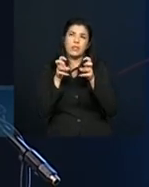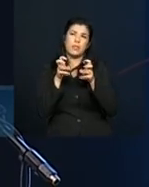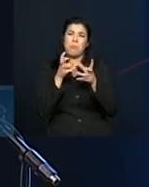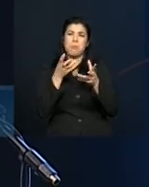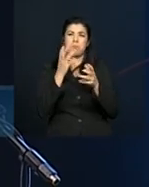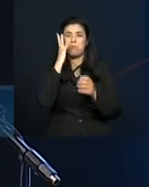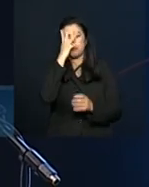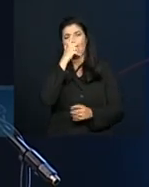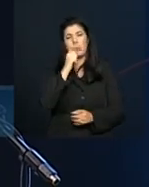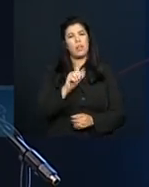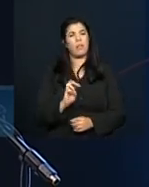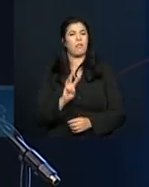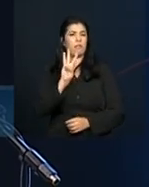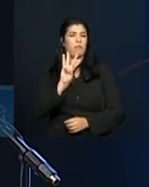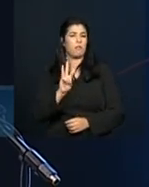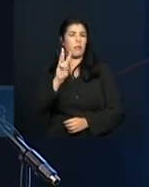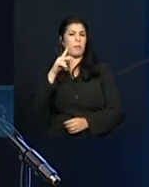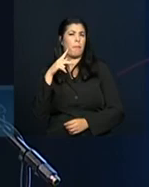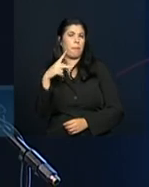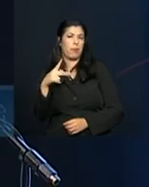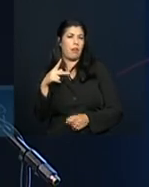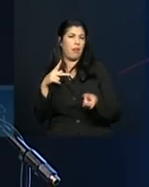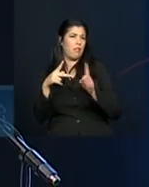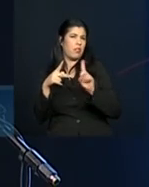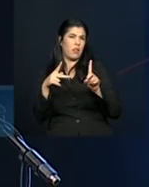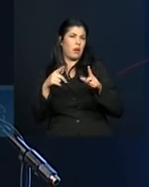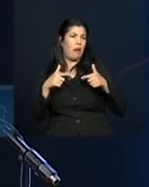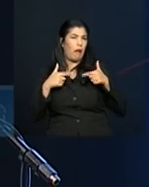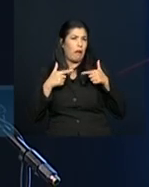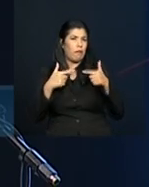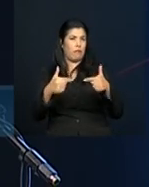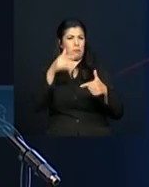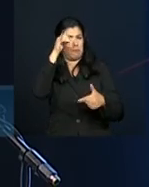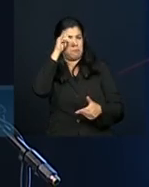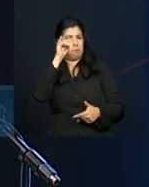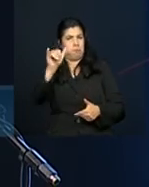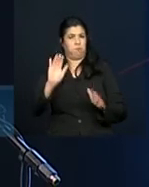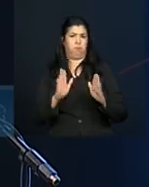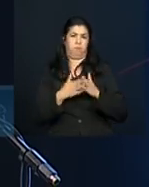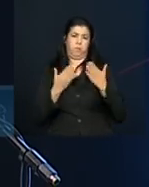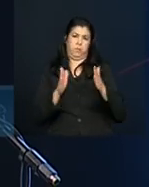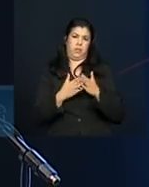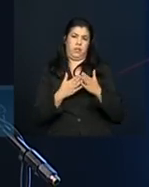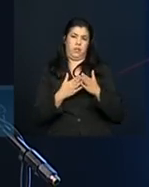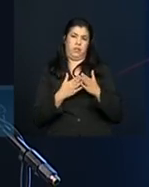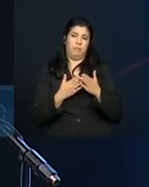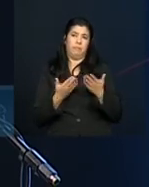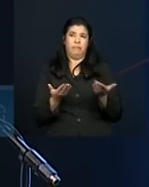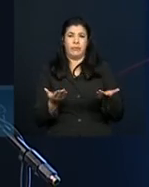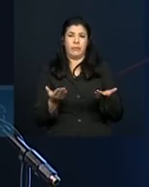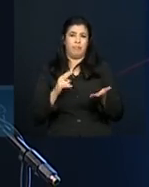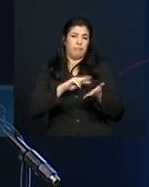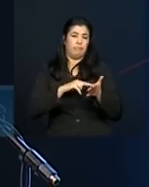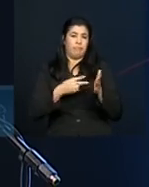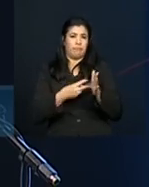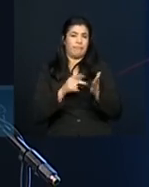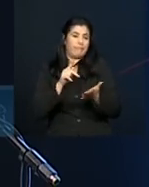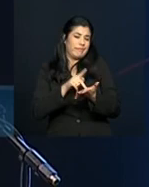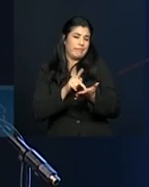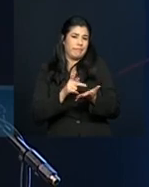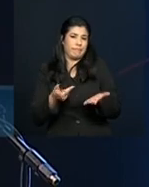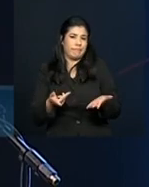mas WWP, acho que é uma guerra mundial contra a pobreza. Eu acho que, vamos dizer,